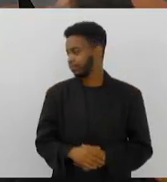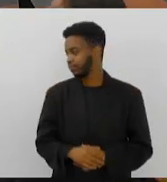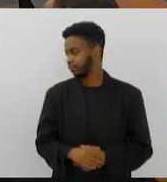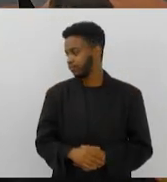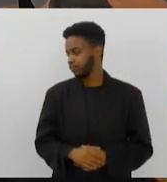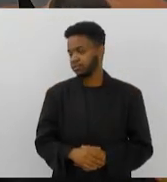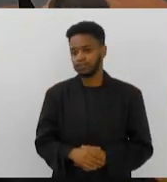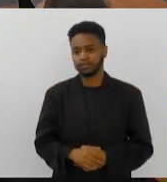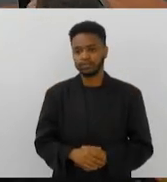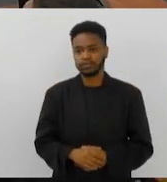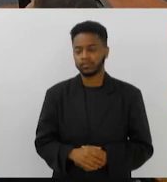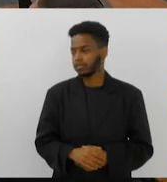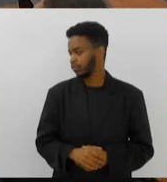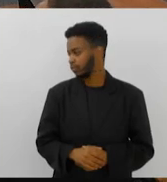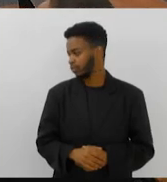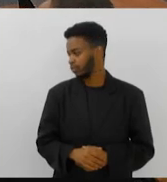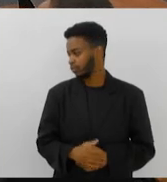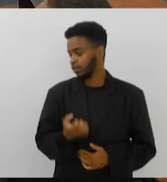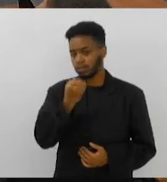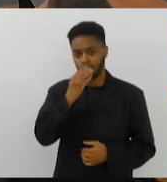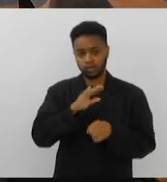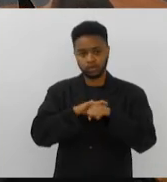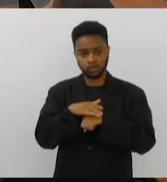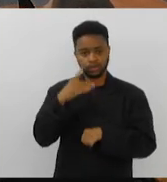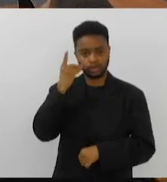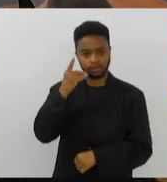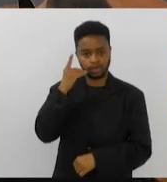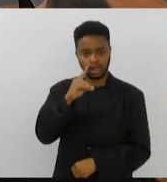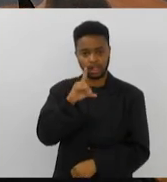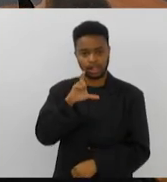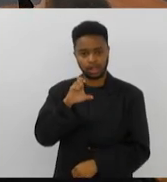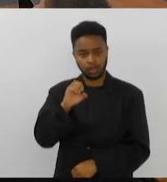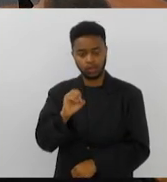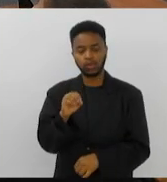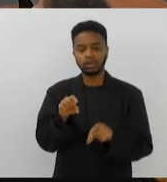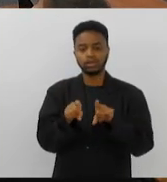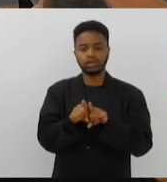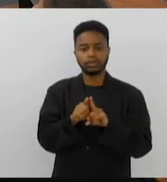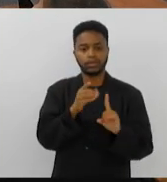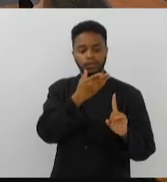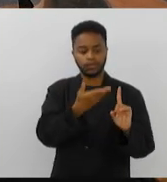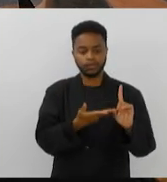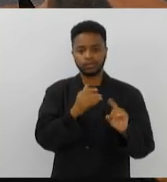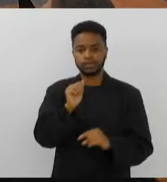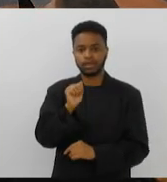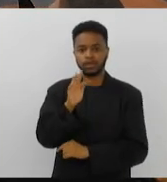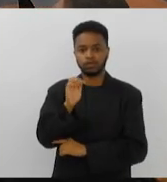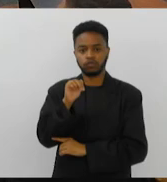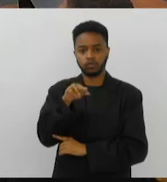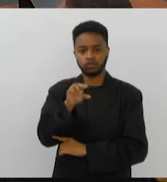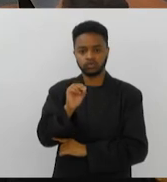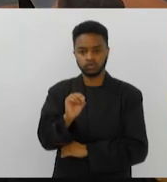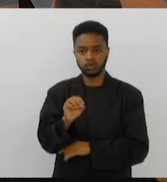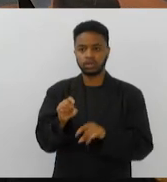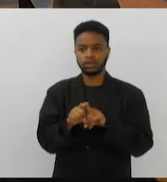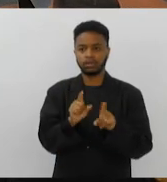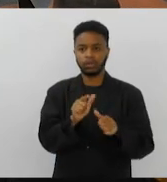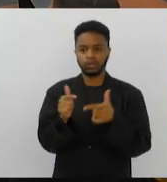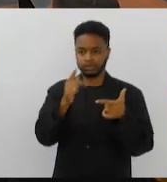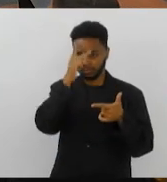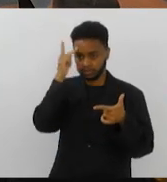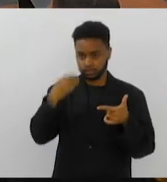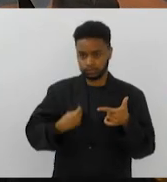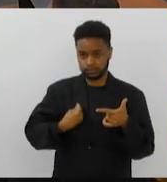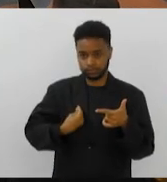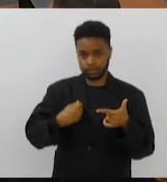Oi boa noite deputado nosso homenageado Afonso os demais na mesa a todos os